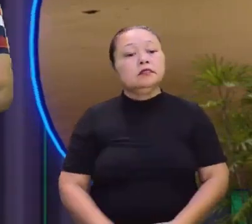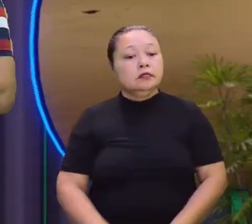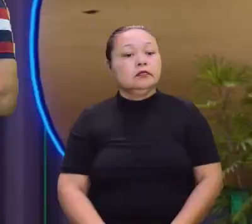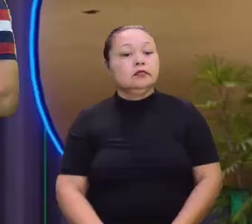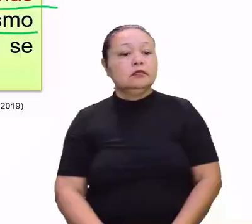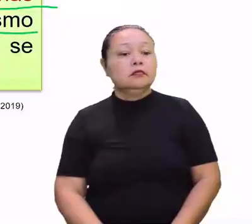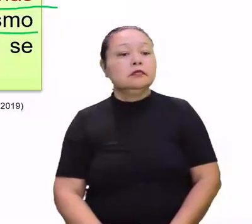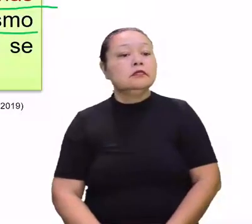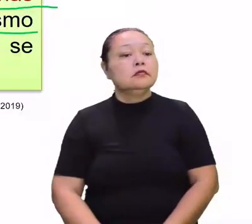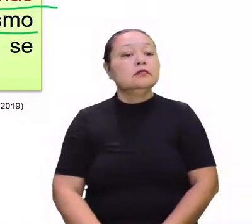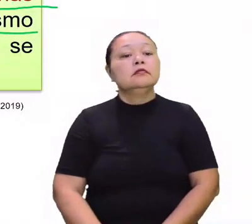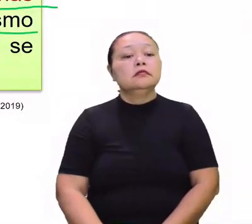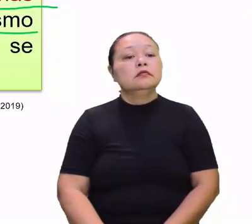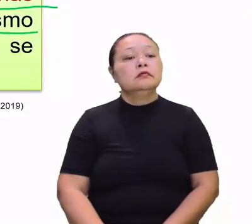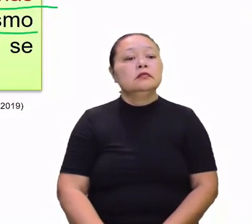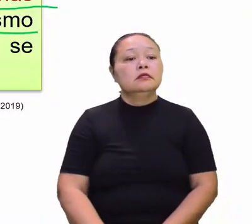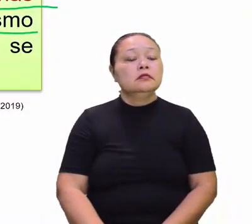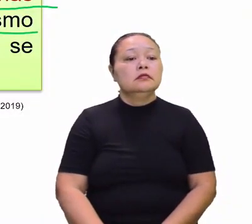Beleza. Vamos lá?